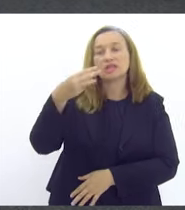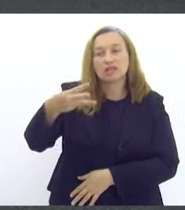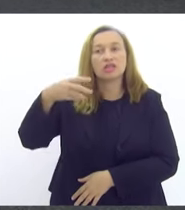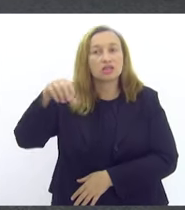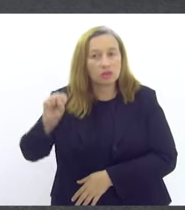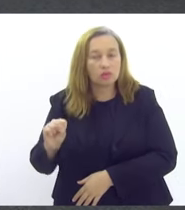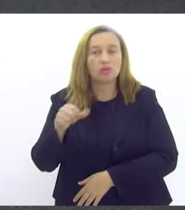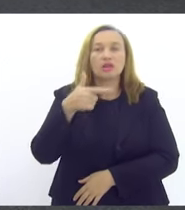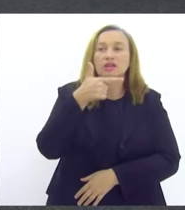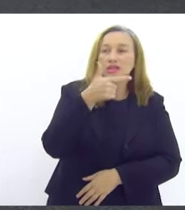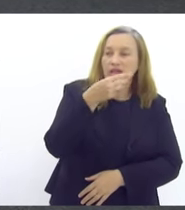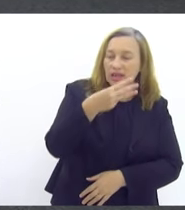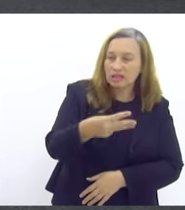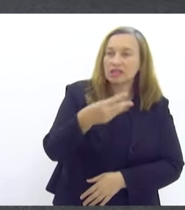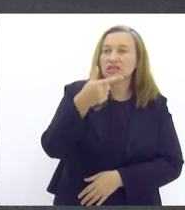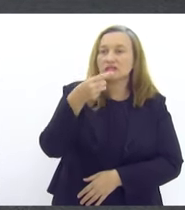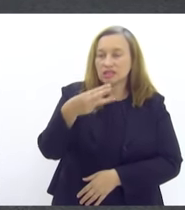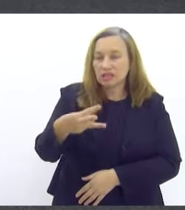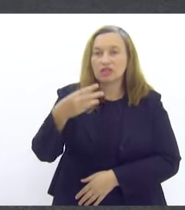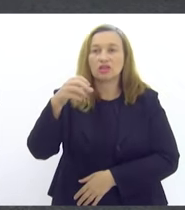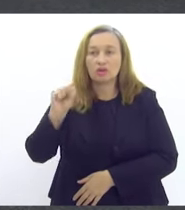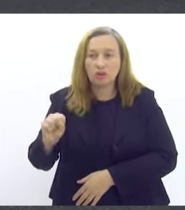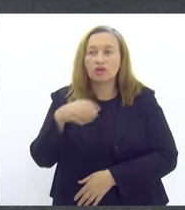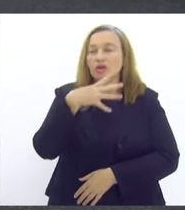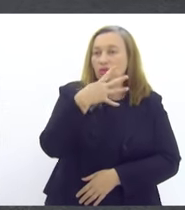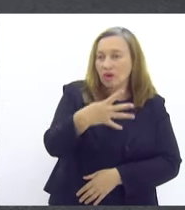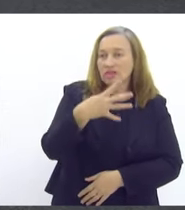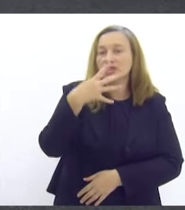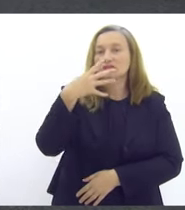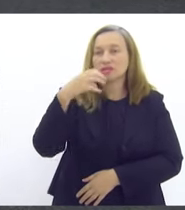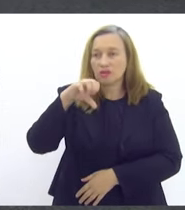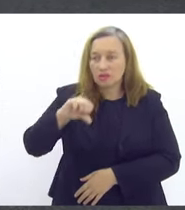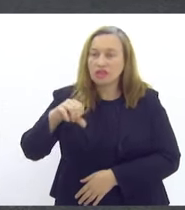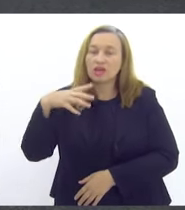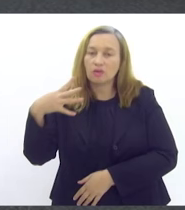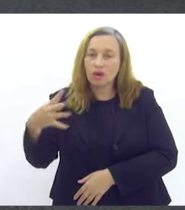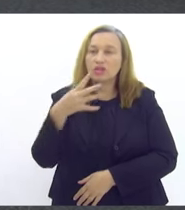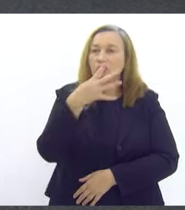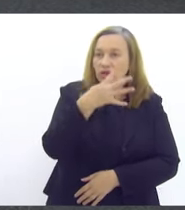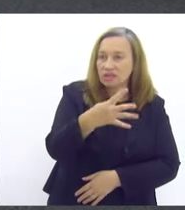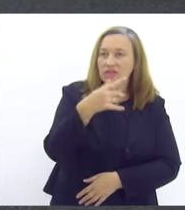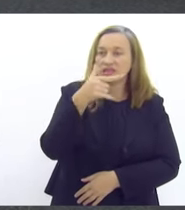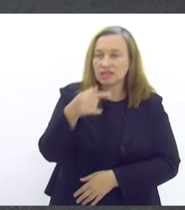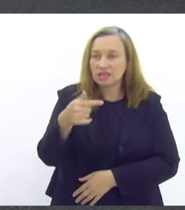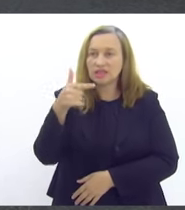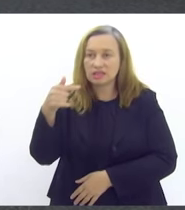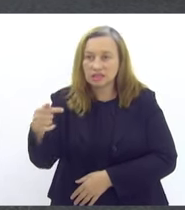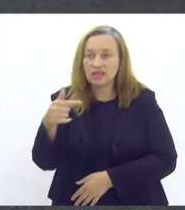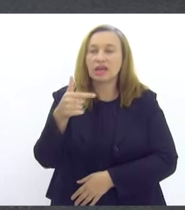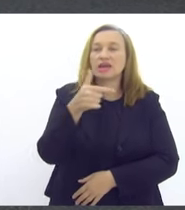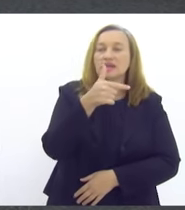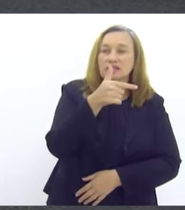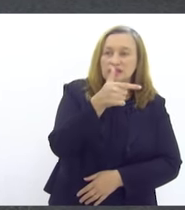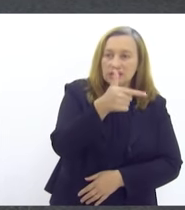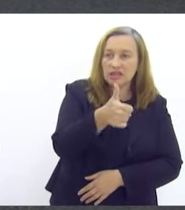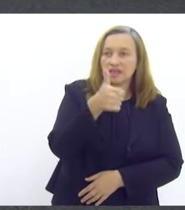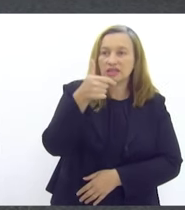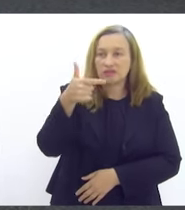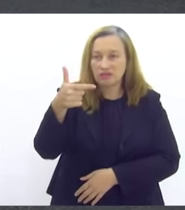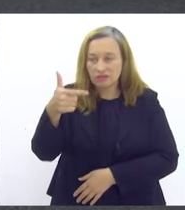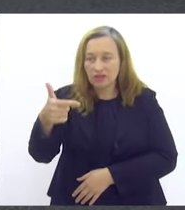138, 338, 494, 477, 127,